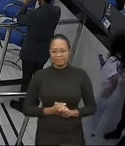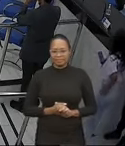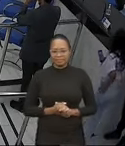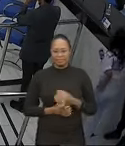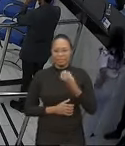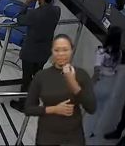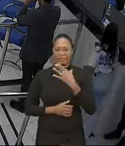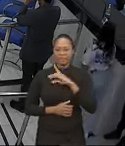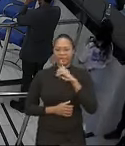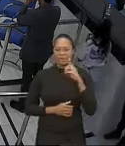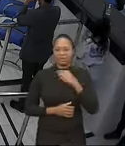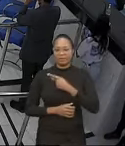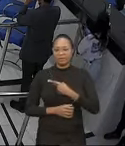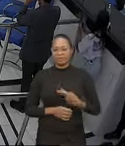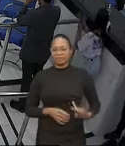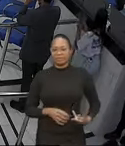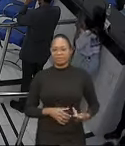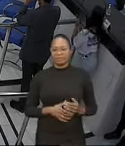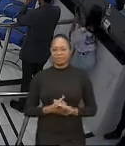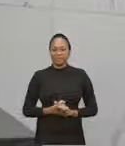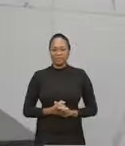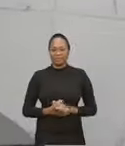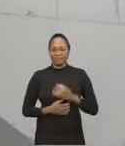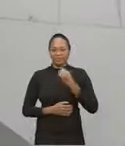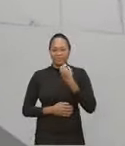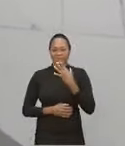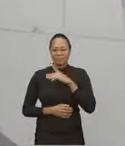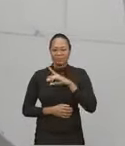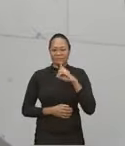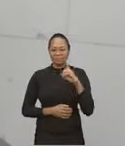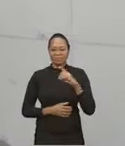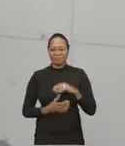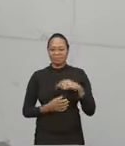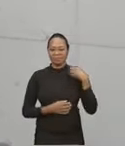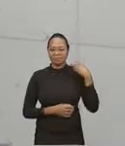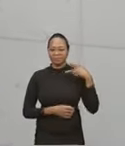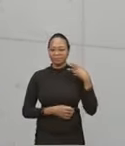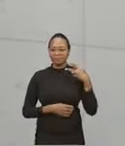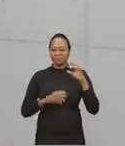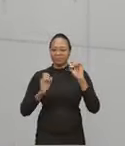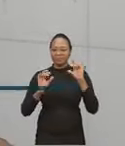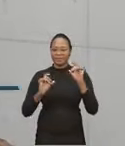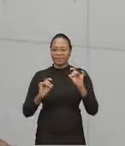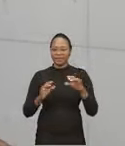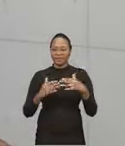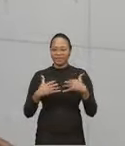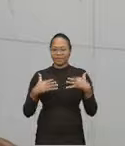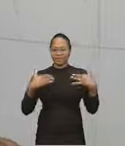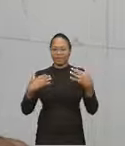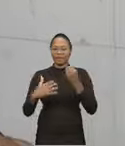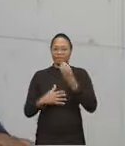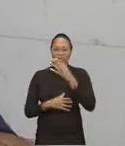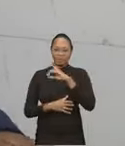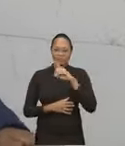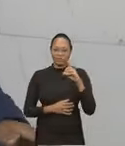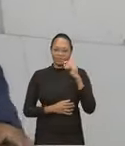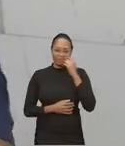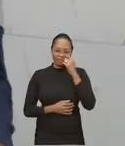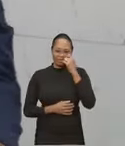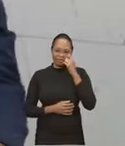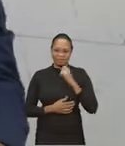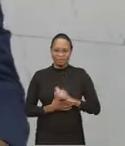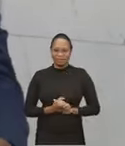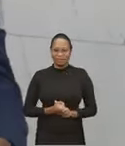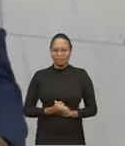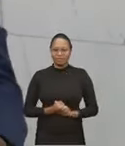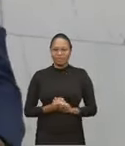Bom dia, meu presidente. Bom dia, meus nobres vereadores. Em especial, bom dia à plateia que se faz presente. E